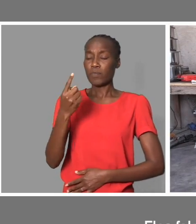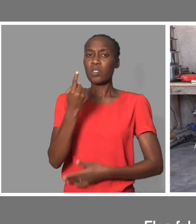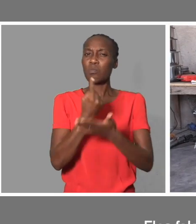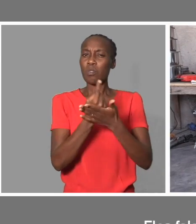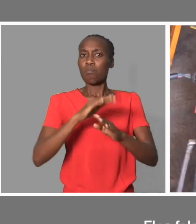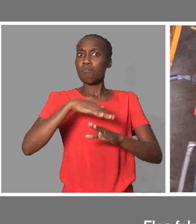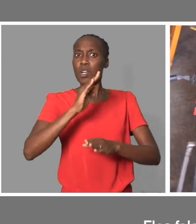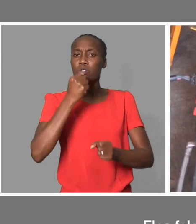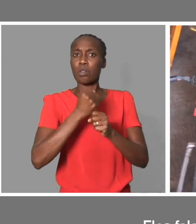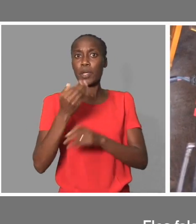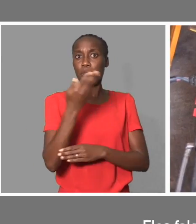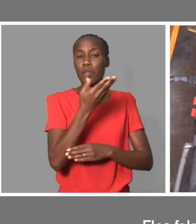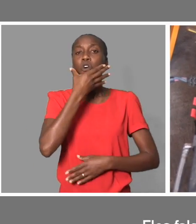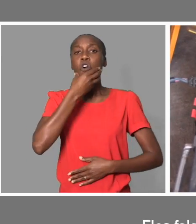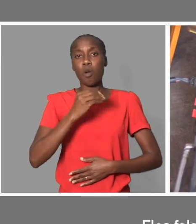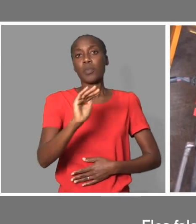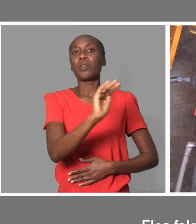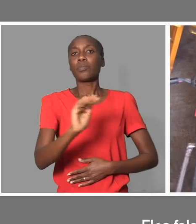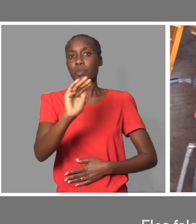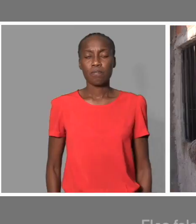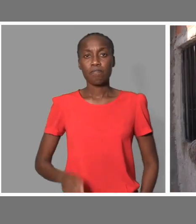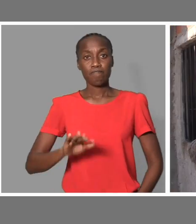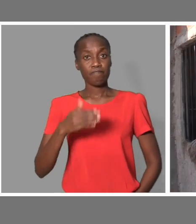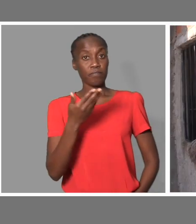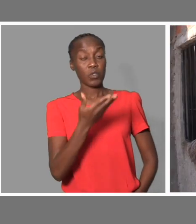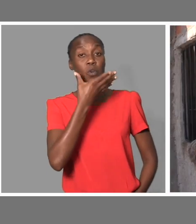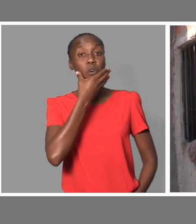importância do trabalho de Arthur na comunidade.